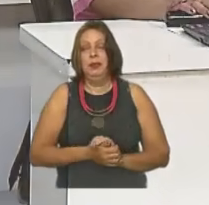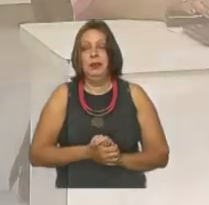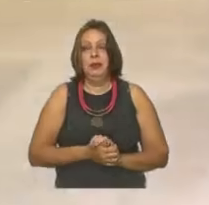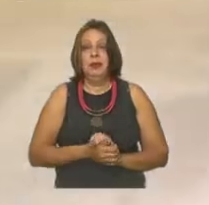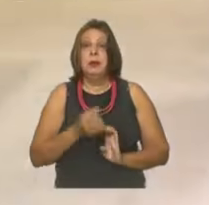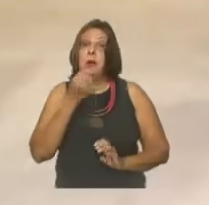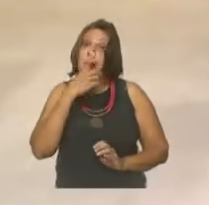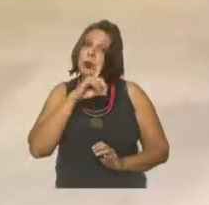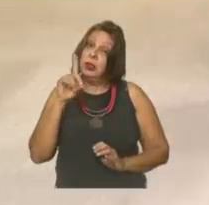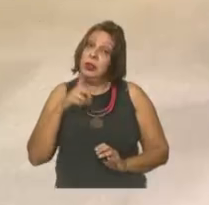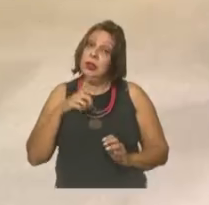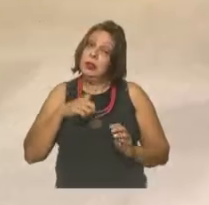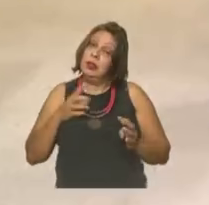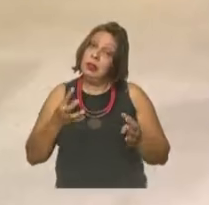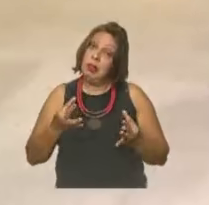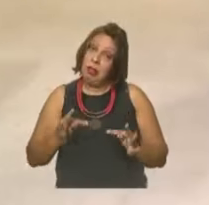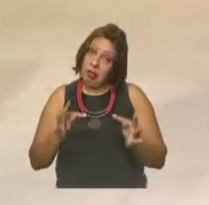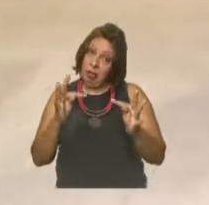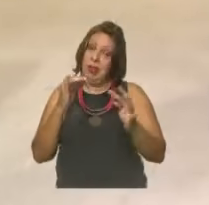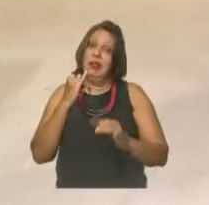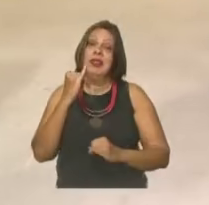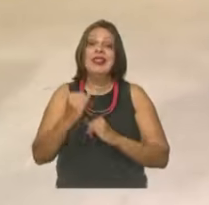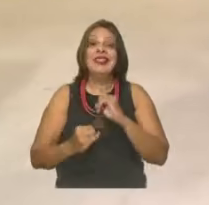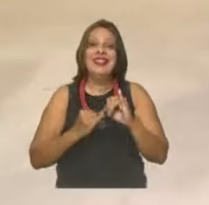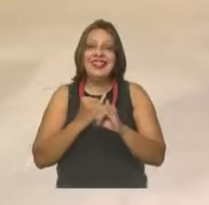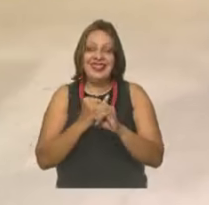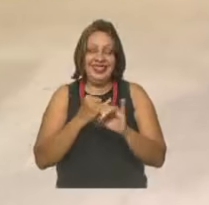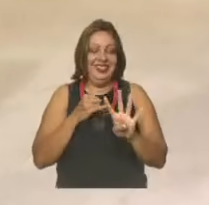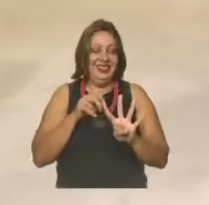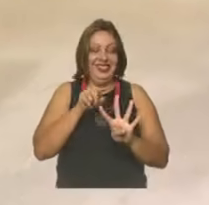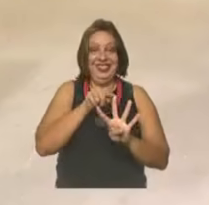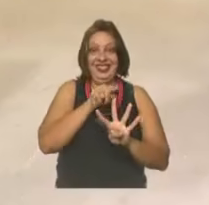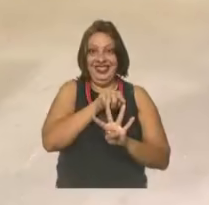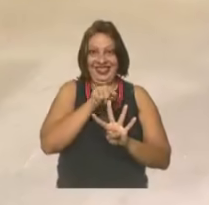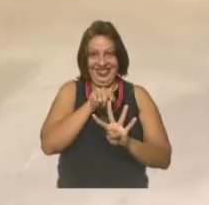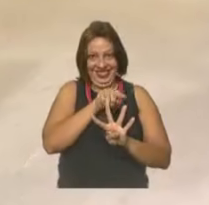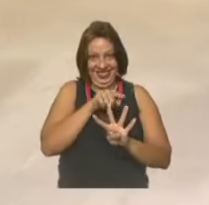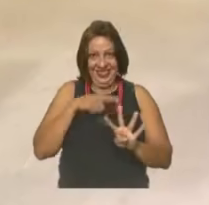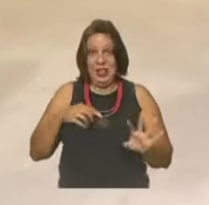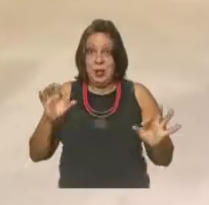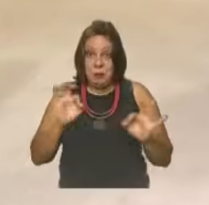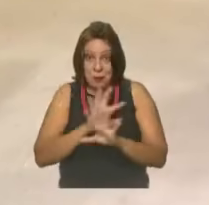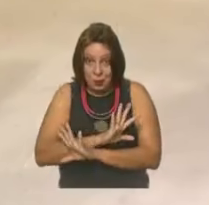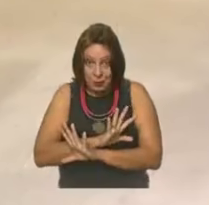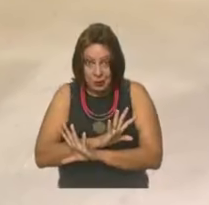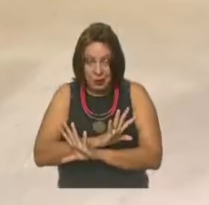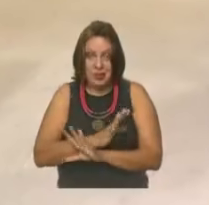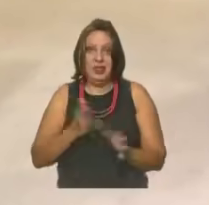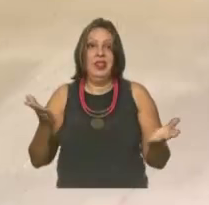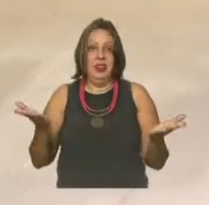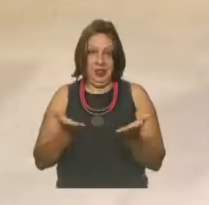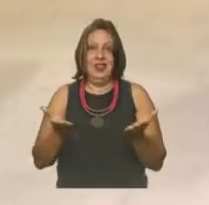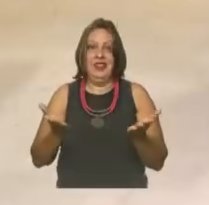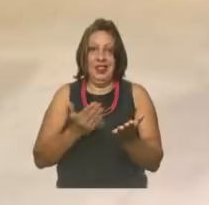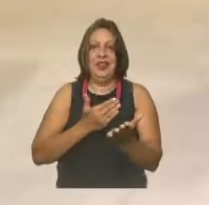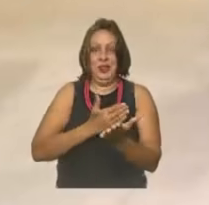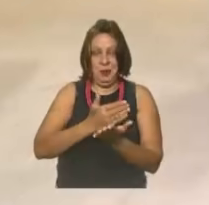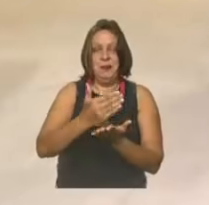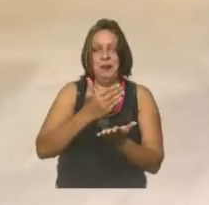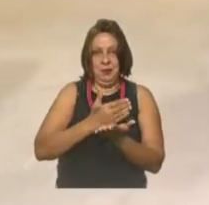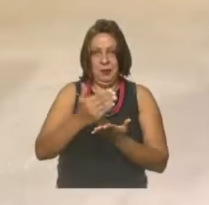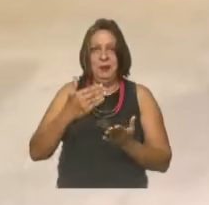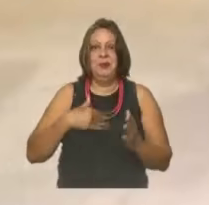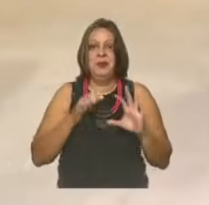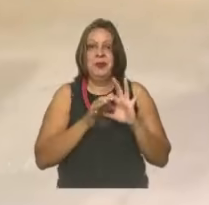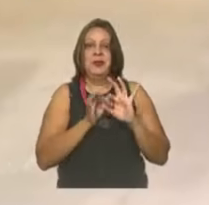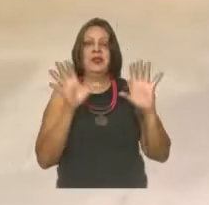Aquele bom dia para a nossa equipe de TI, o Elber e Fernando. Tudo pronto por aqui, agora é hora da gente pedir autorização para